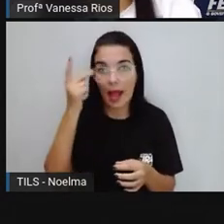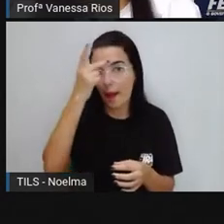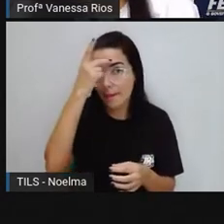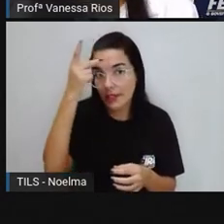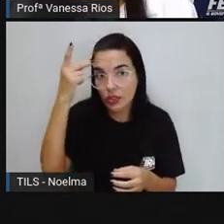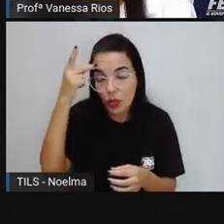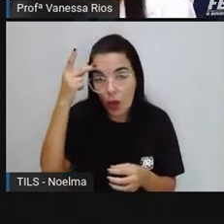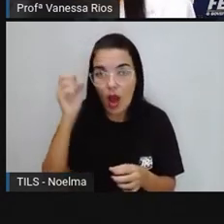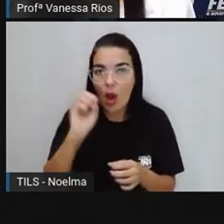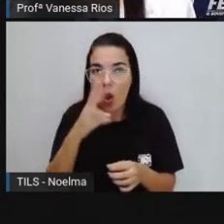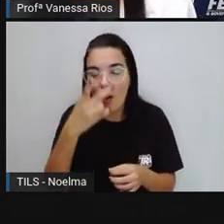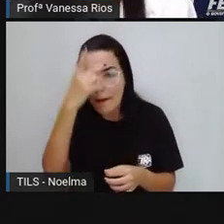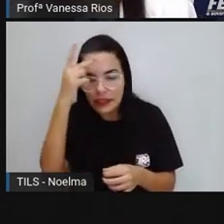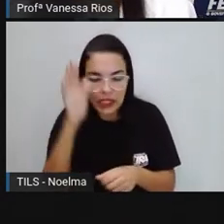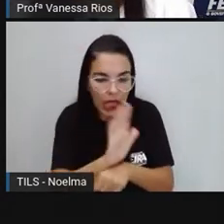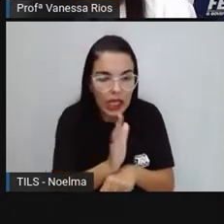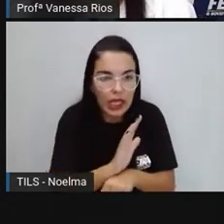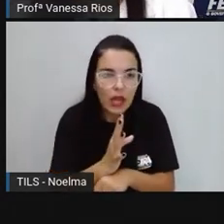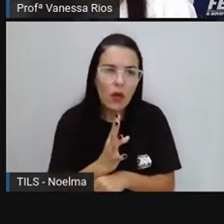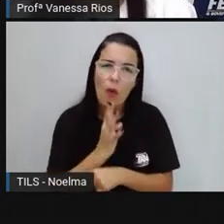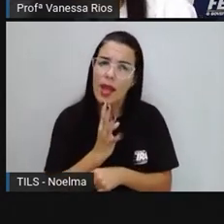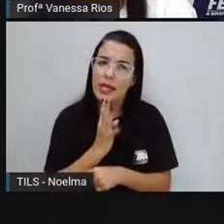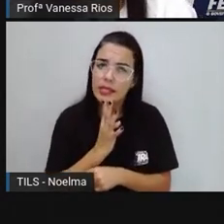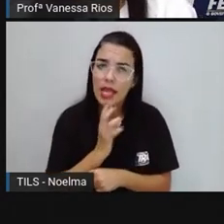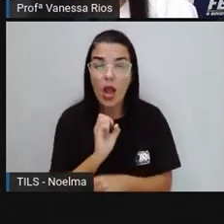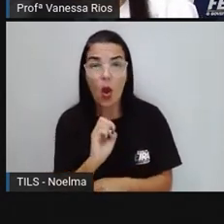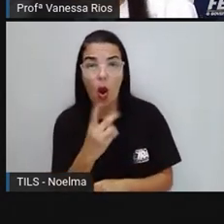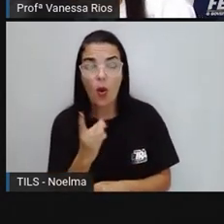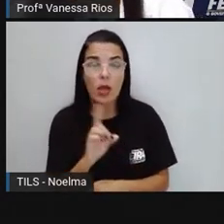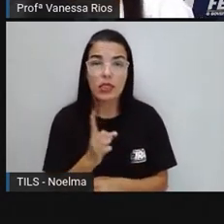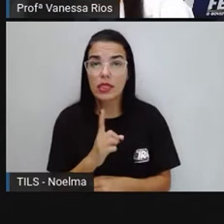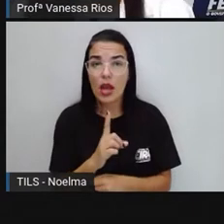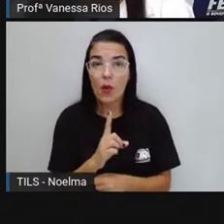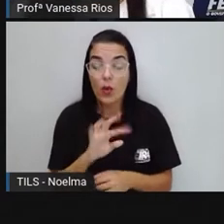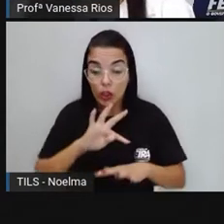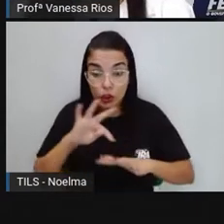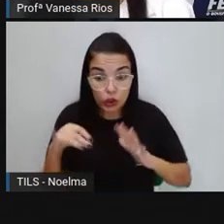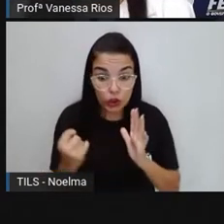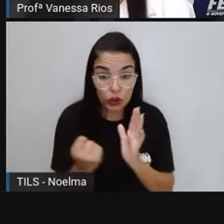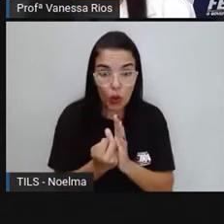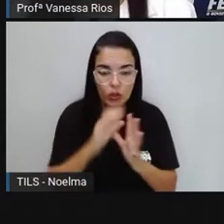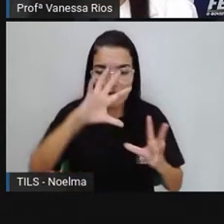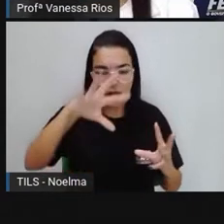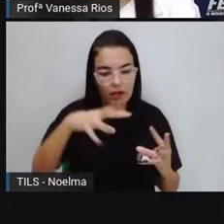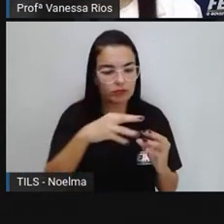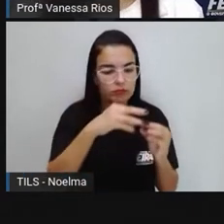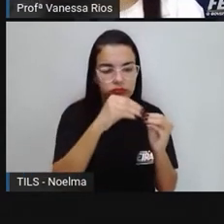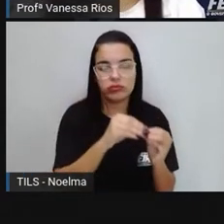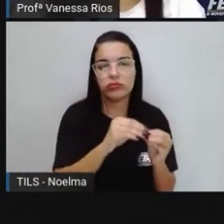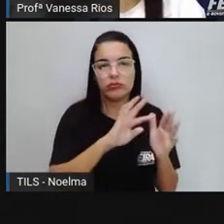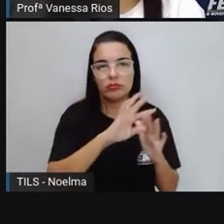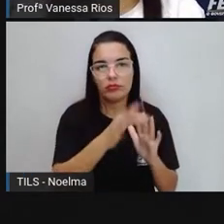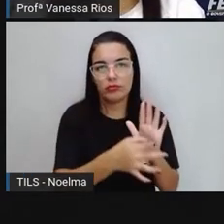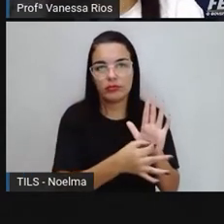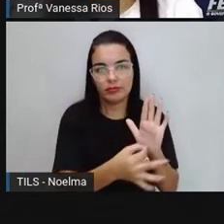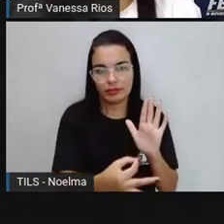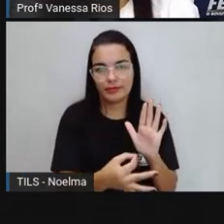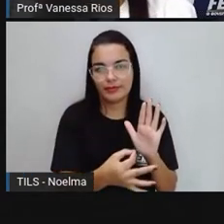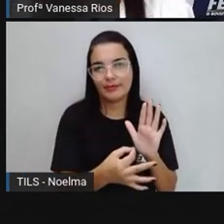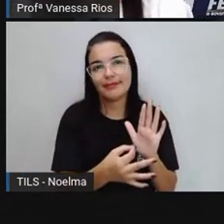a conhecer ou não, na íntegra, a obra resenhada. Então, pode ser uma obra,